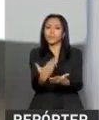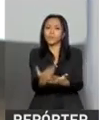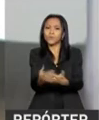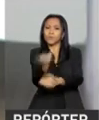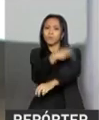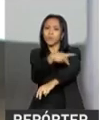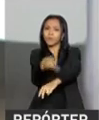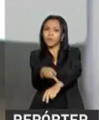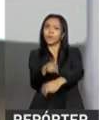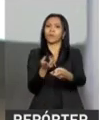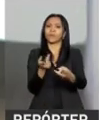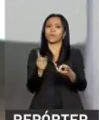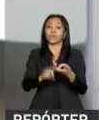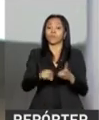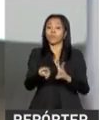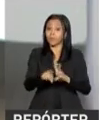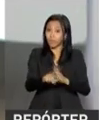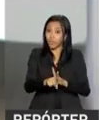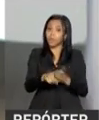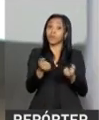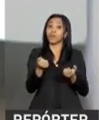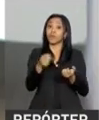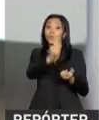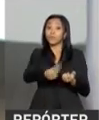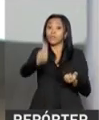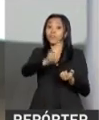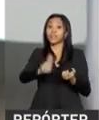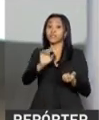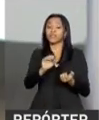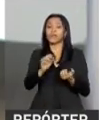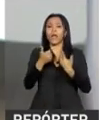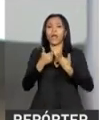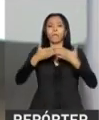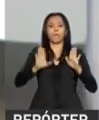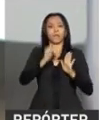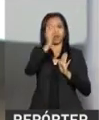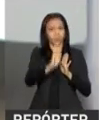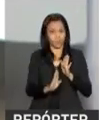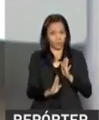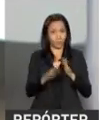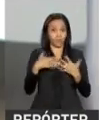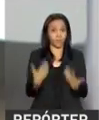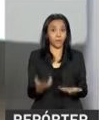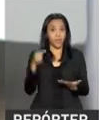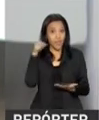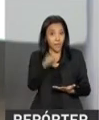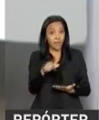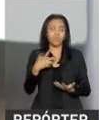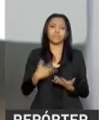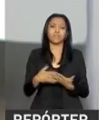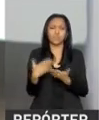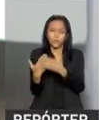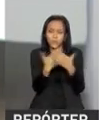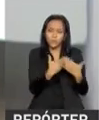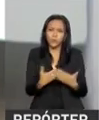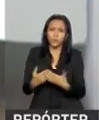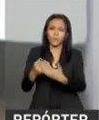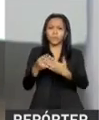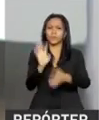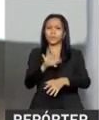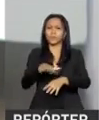ao sistema Universidade Aberta do Brasil. A residência pedagógica é uma modernização do